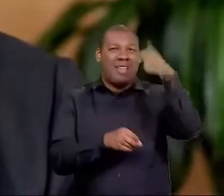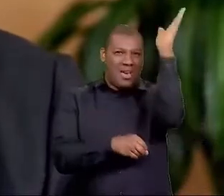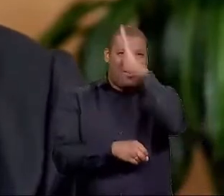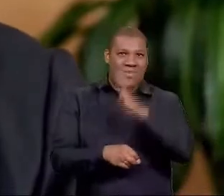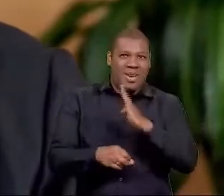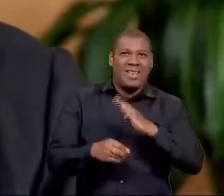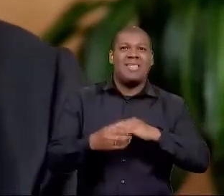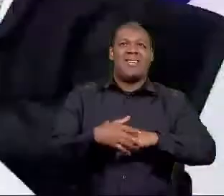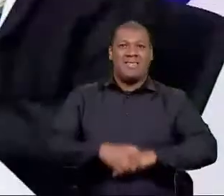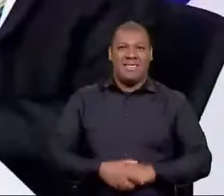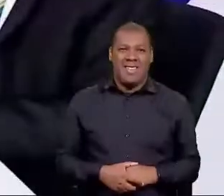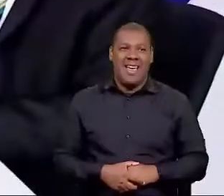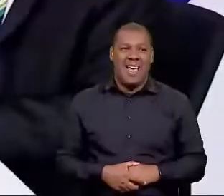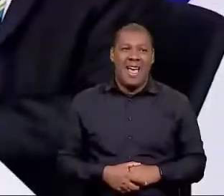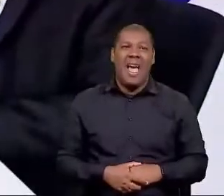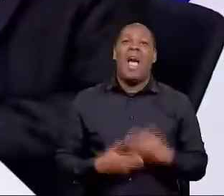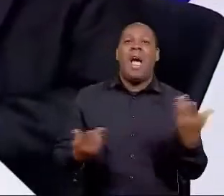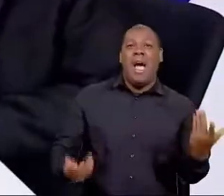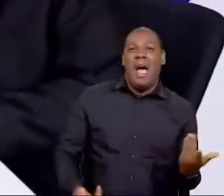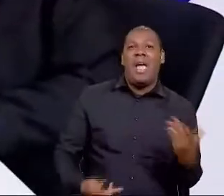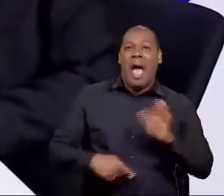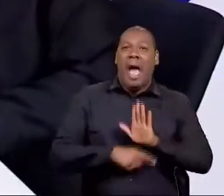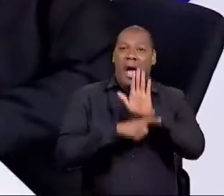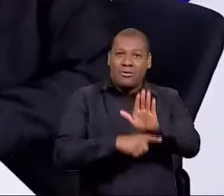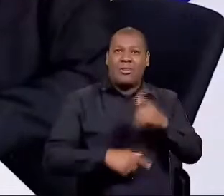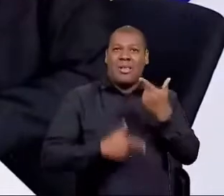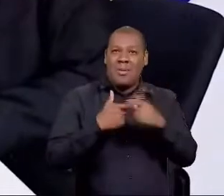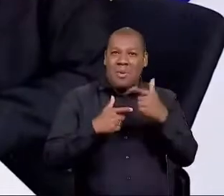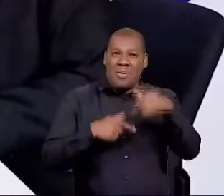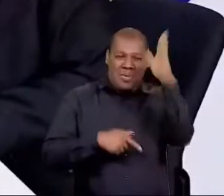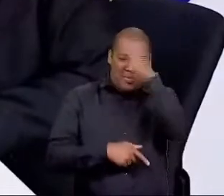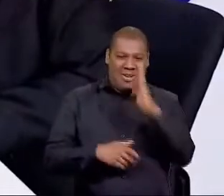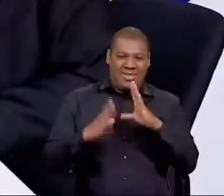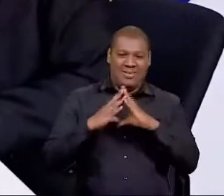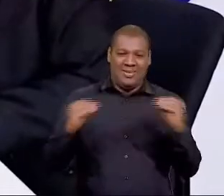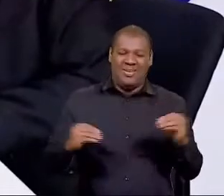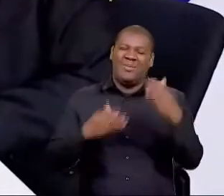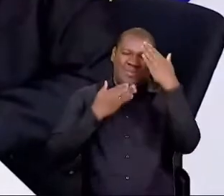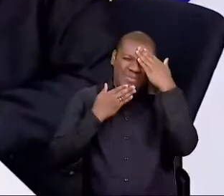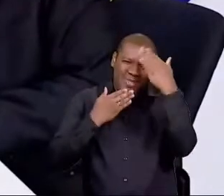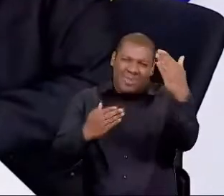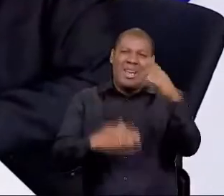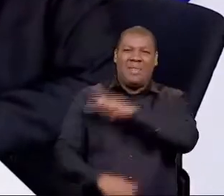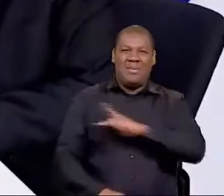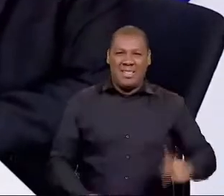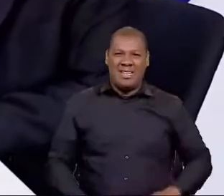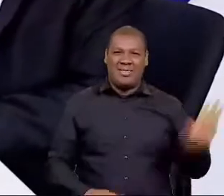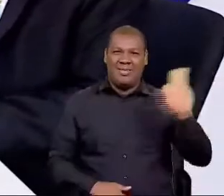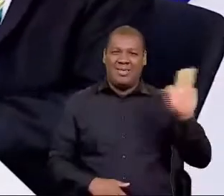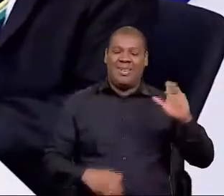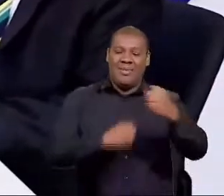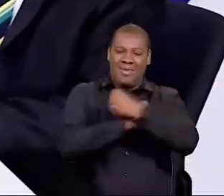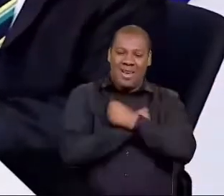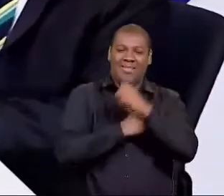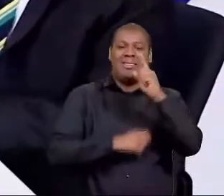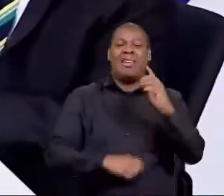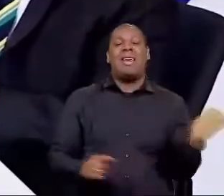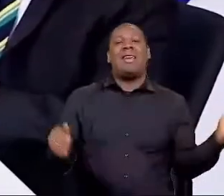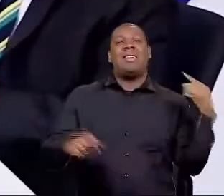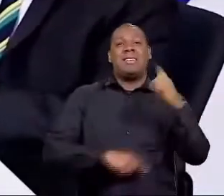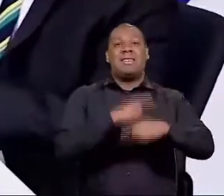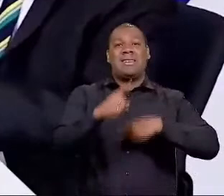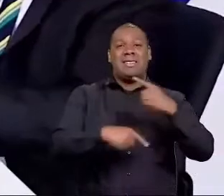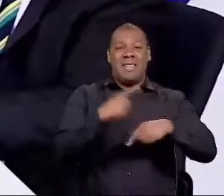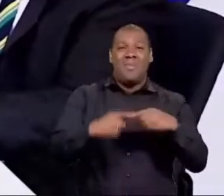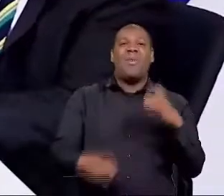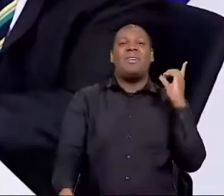Brasil. Valeu, presidente. Obrigado. Um abraço, show. Até semana que vem. Obrigado por vocês estarem assistindo a gente, ou